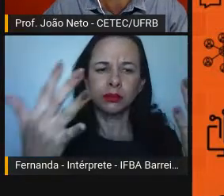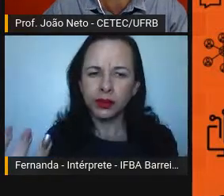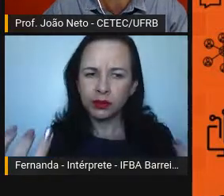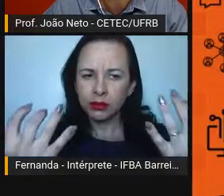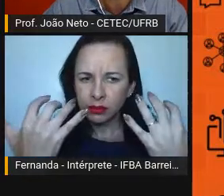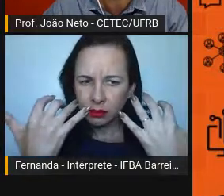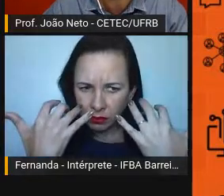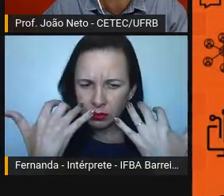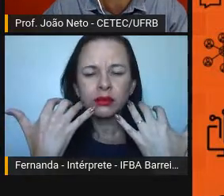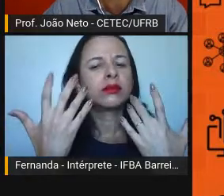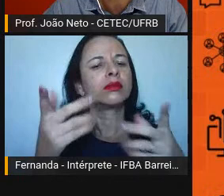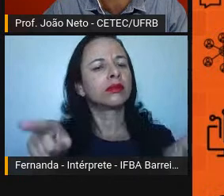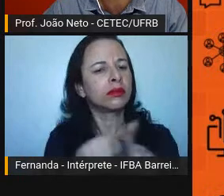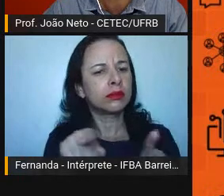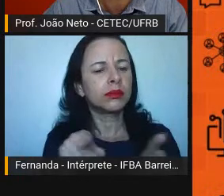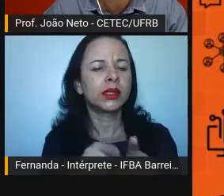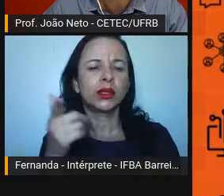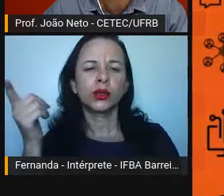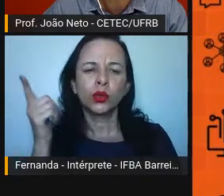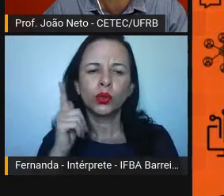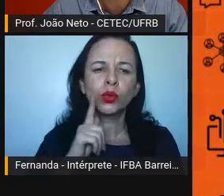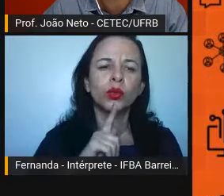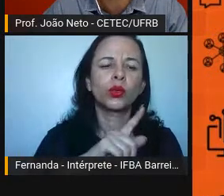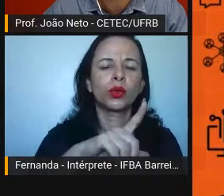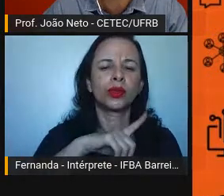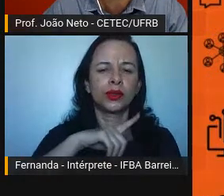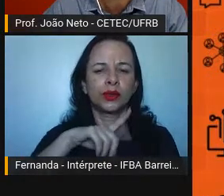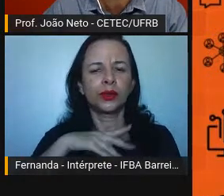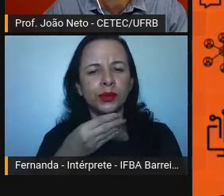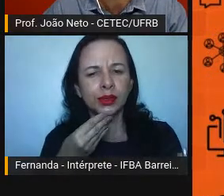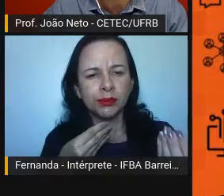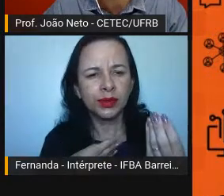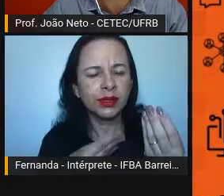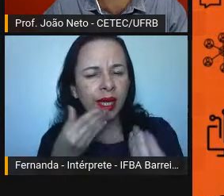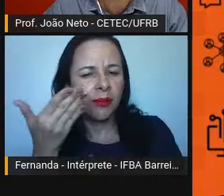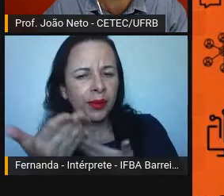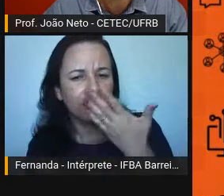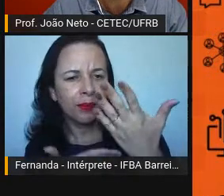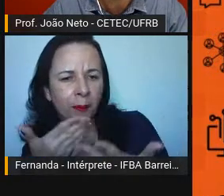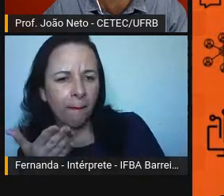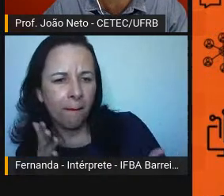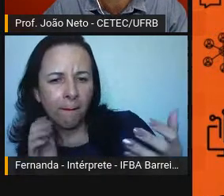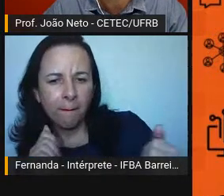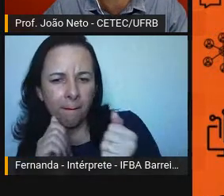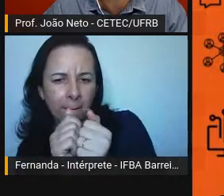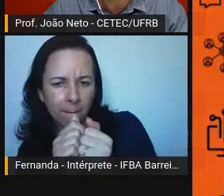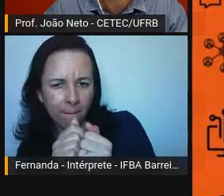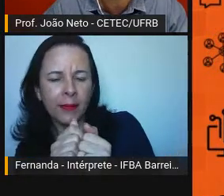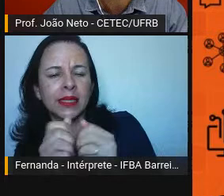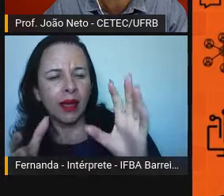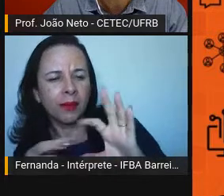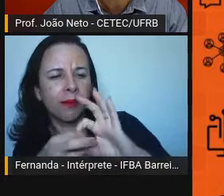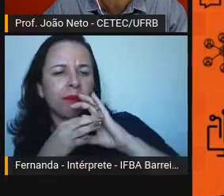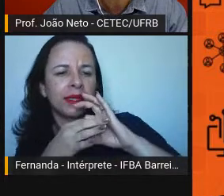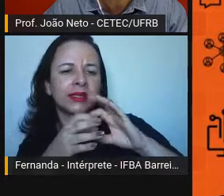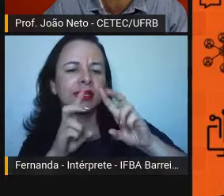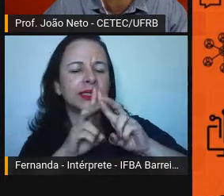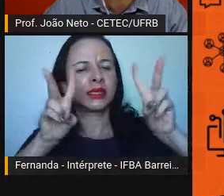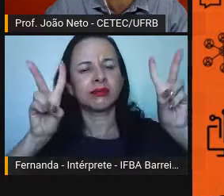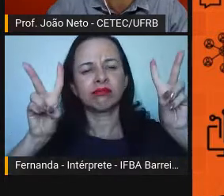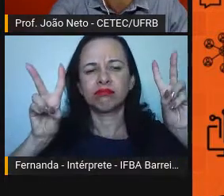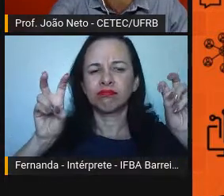e que também a gente consiga aqui estabelecer colaborações e parcerias a respeito desse tema consigamos